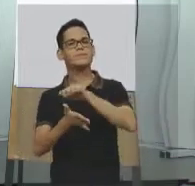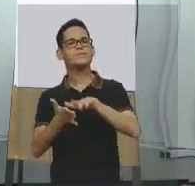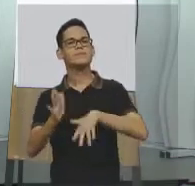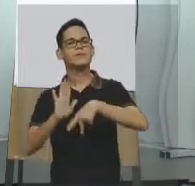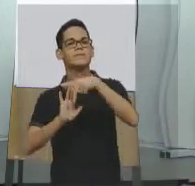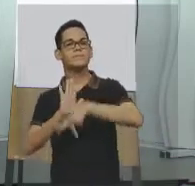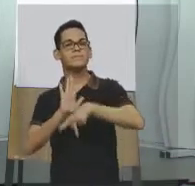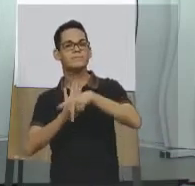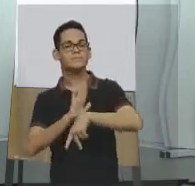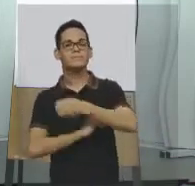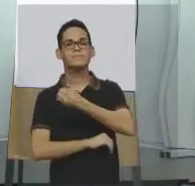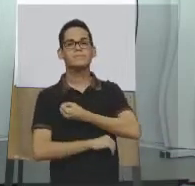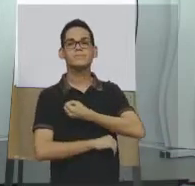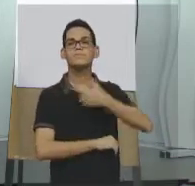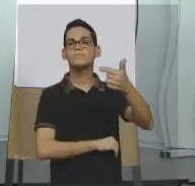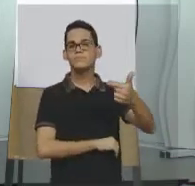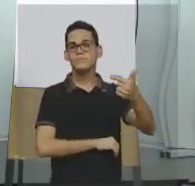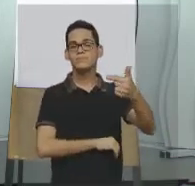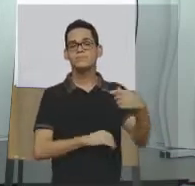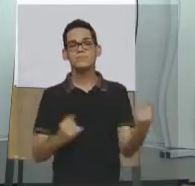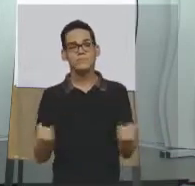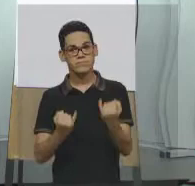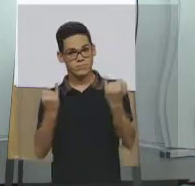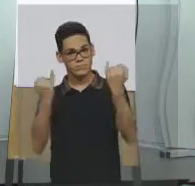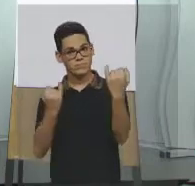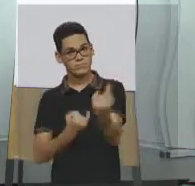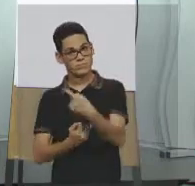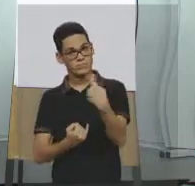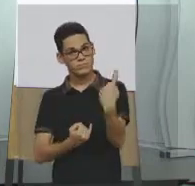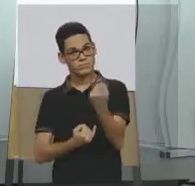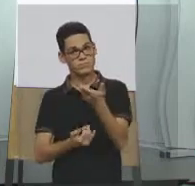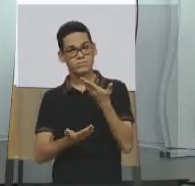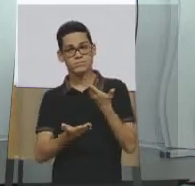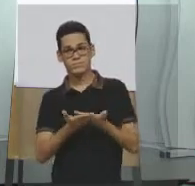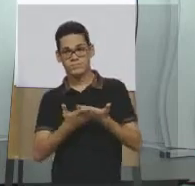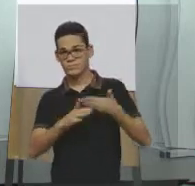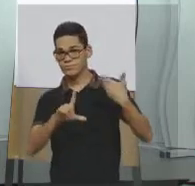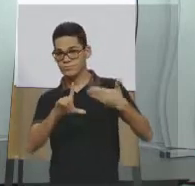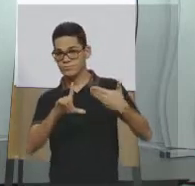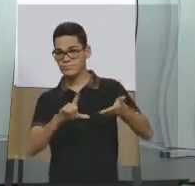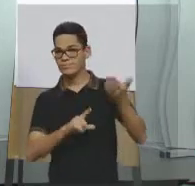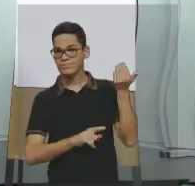são significativas para cada aula dessas aí que nós tivemos.